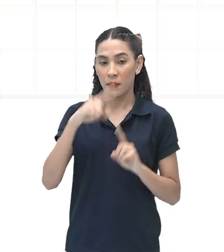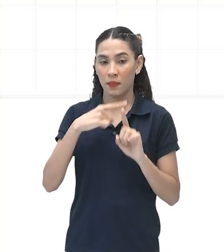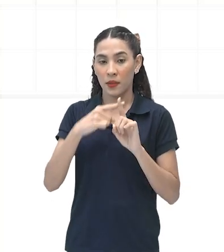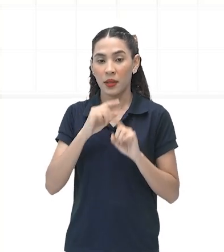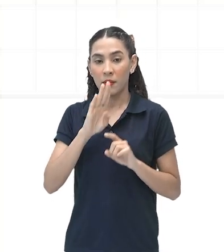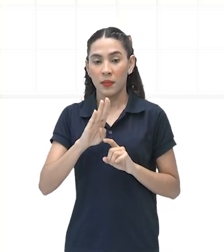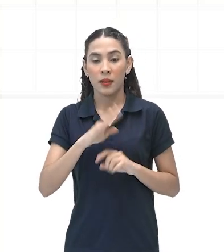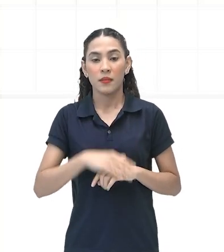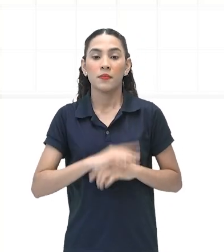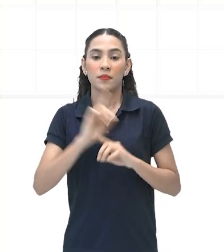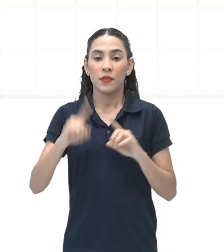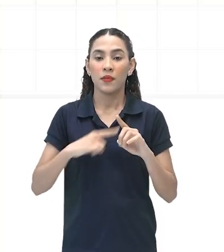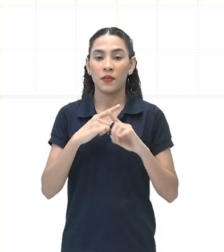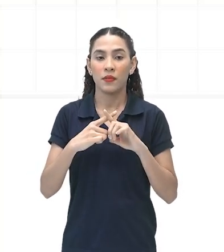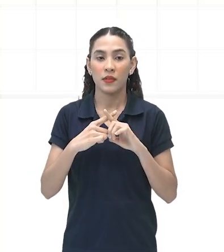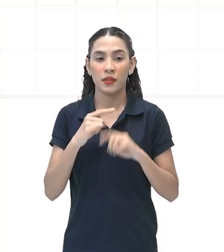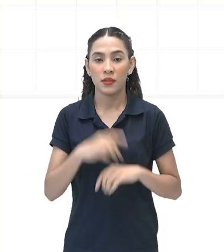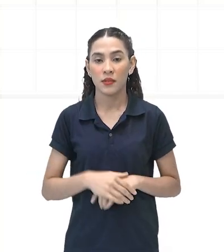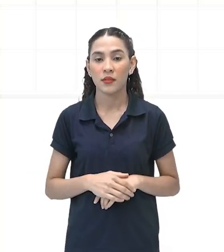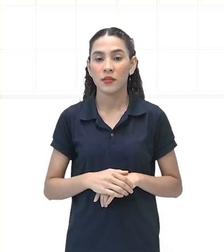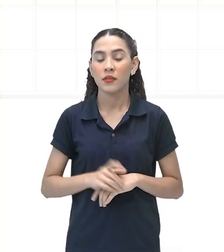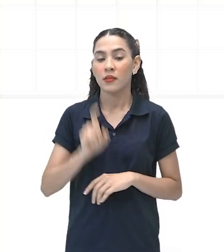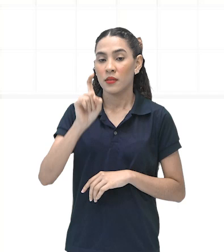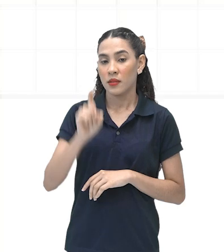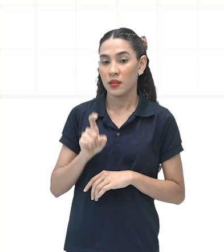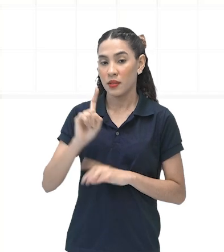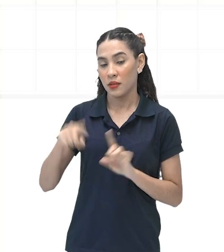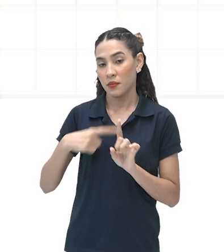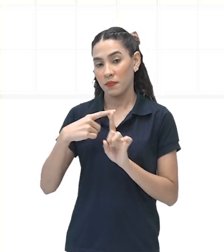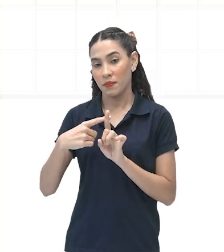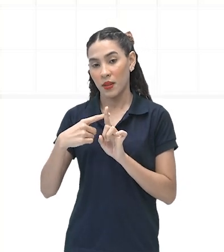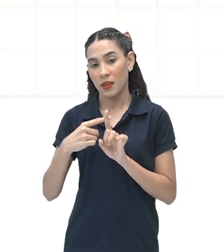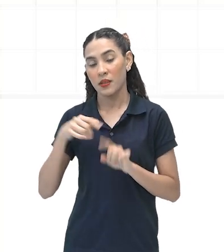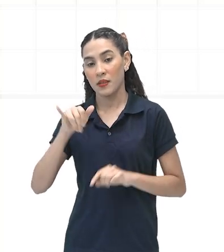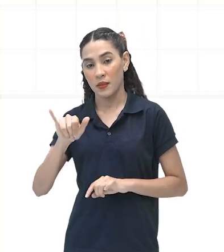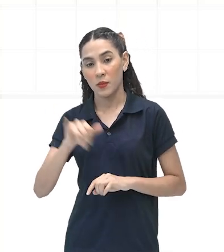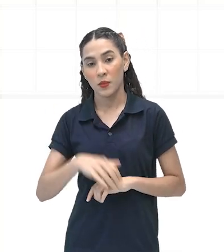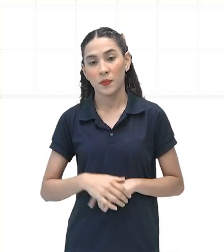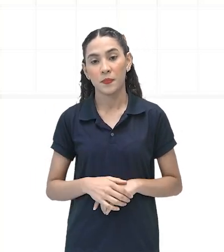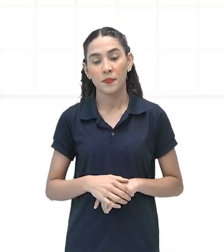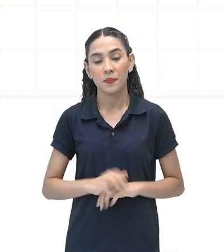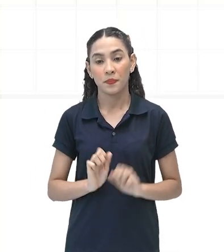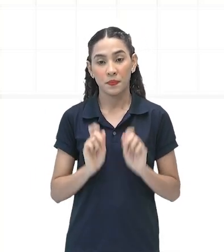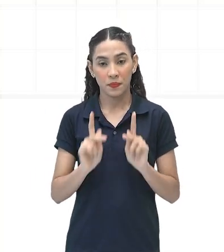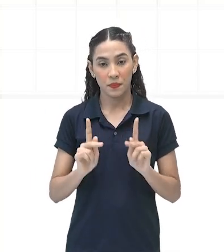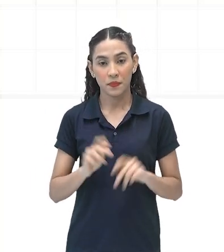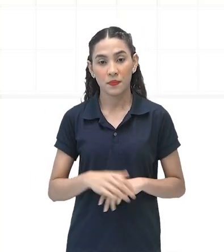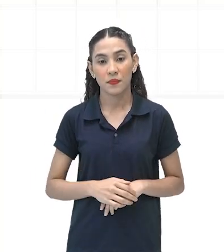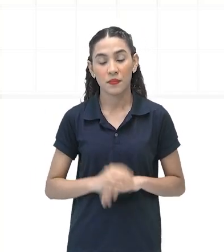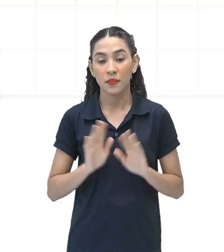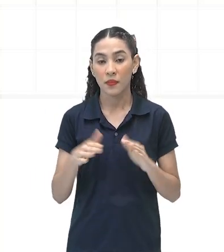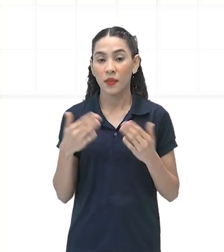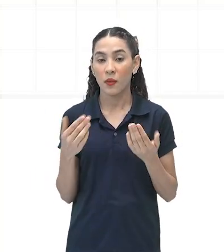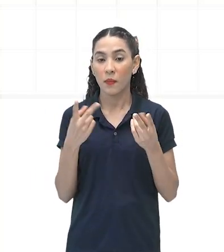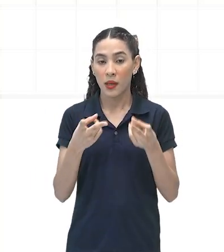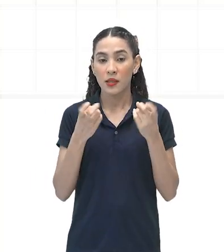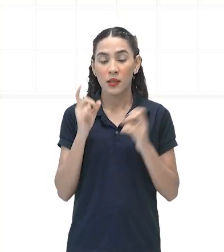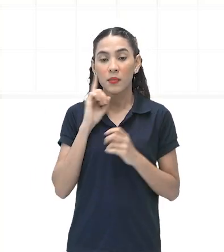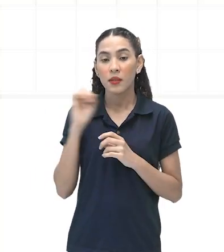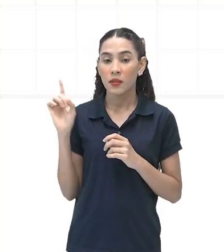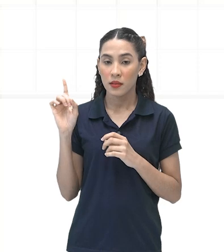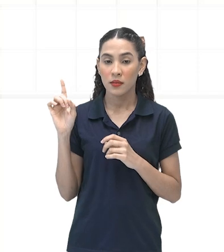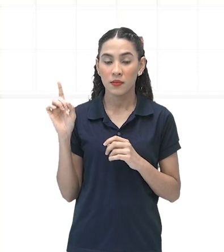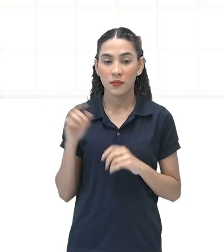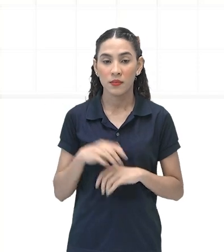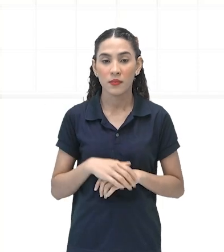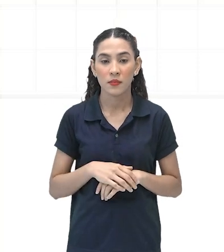B vezes X mais Y. Tudo bem? Então, observe que a gente fez